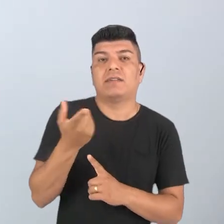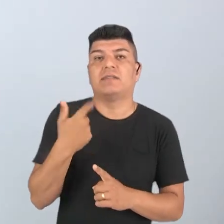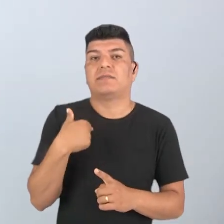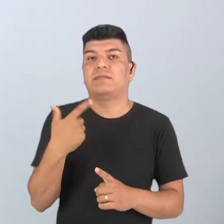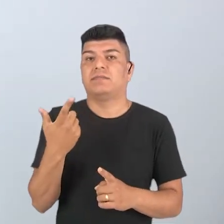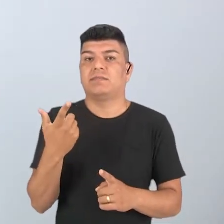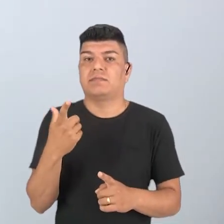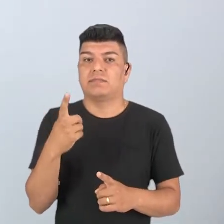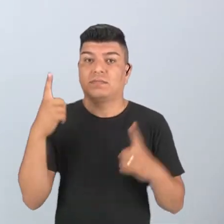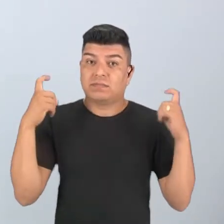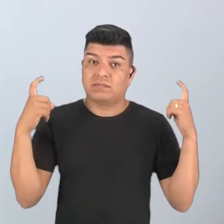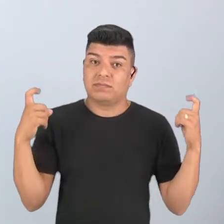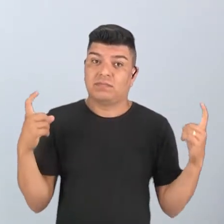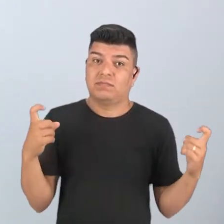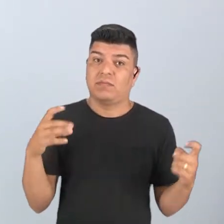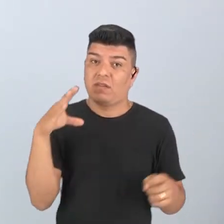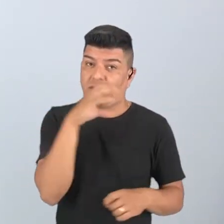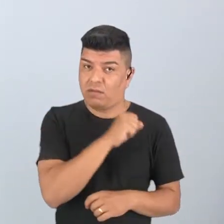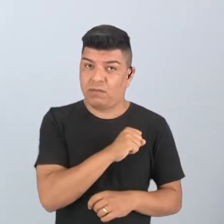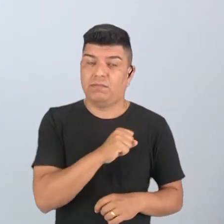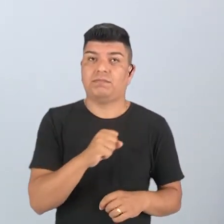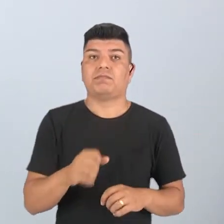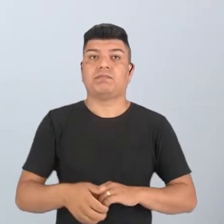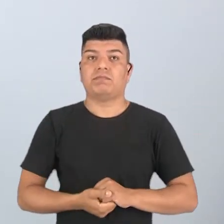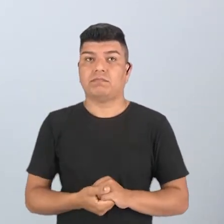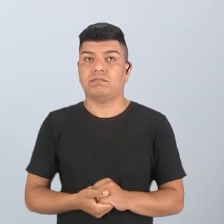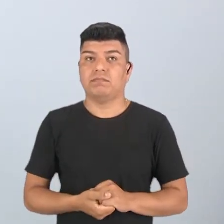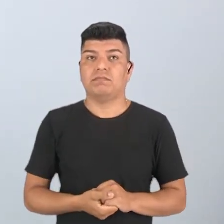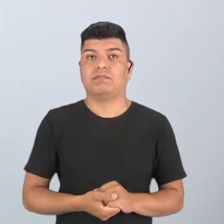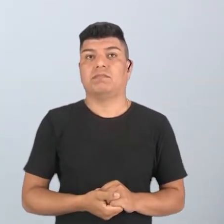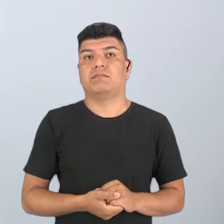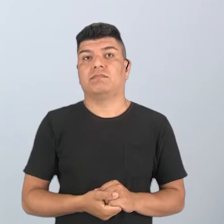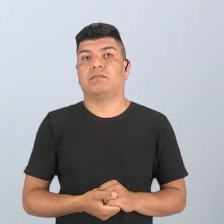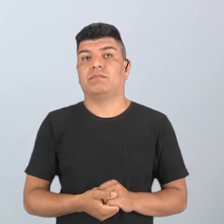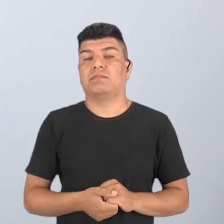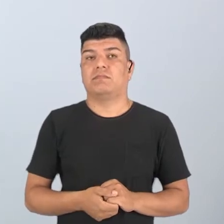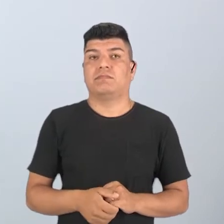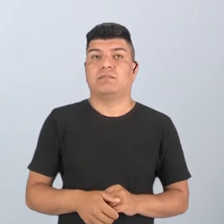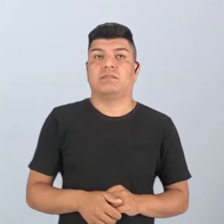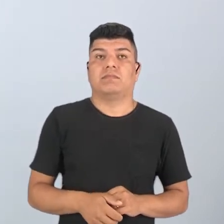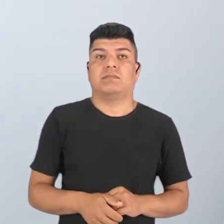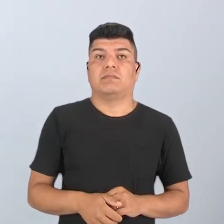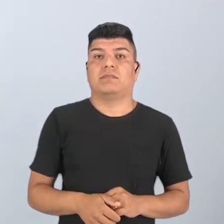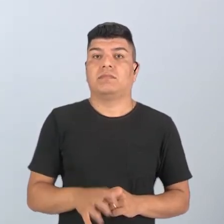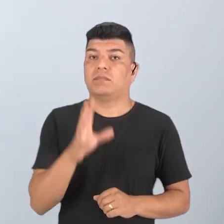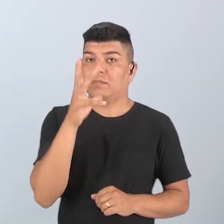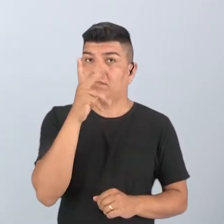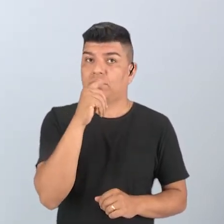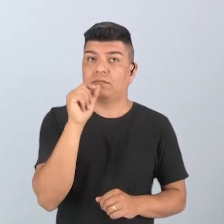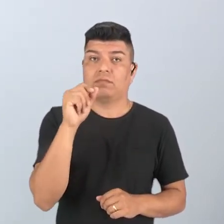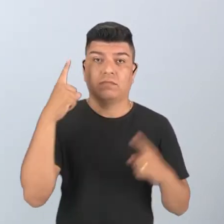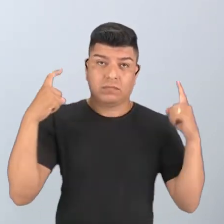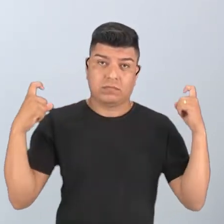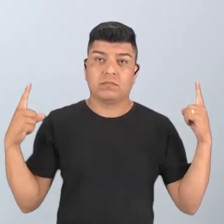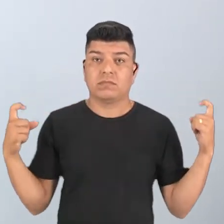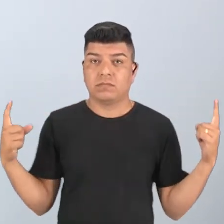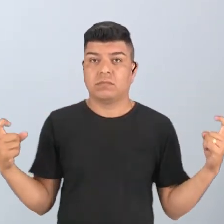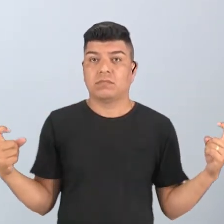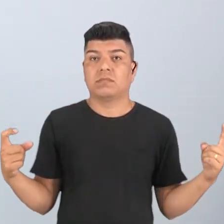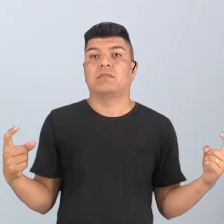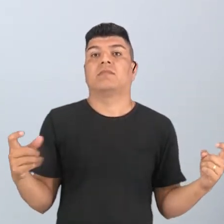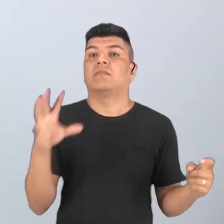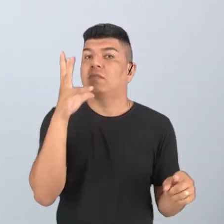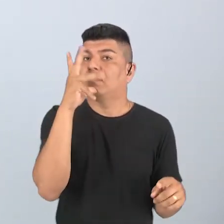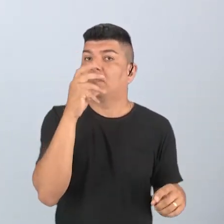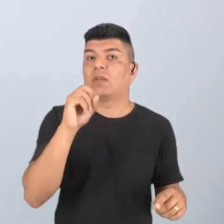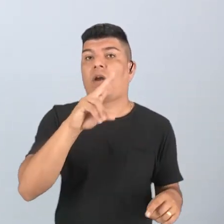som cortado, é um som curto, tá? Então isso nós chamamos de duração do som, quando ele é longo e